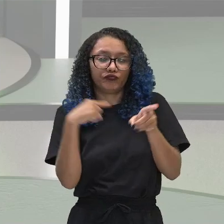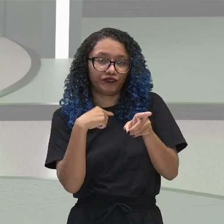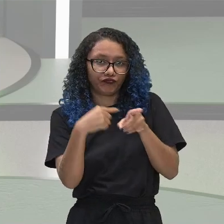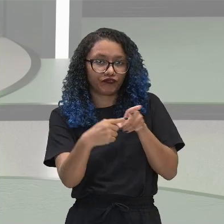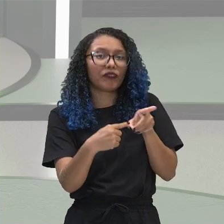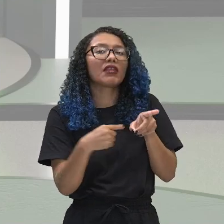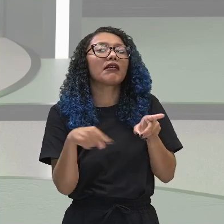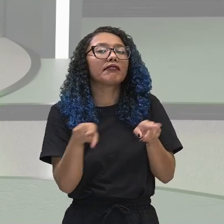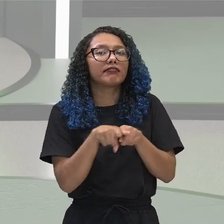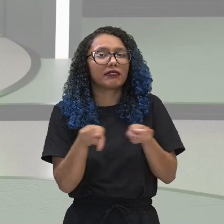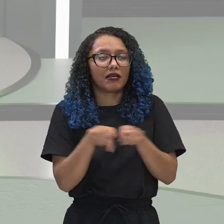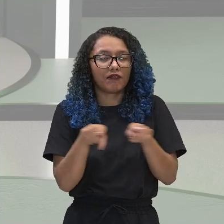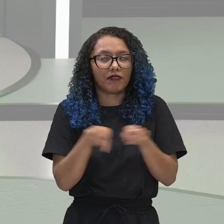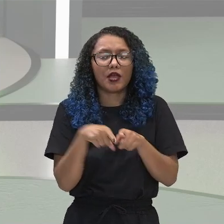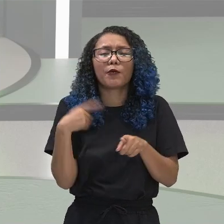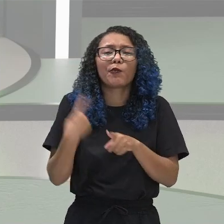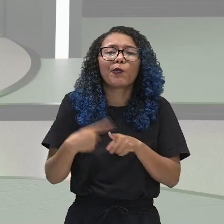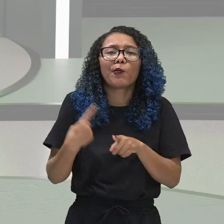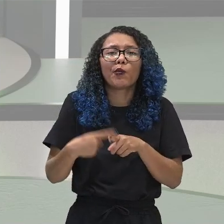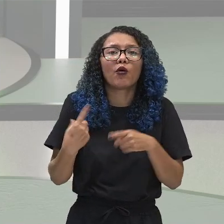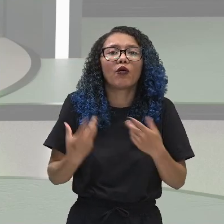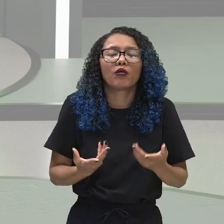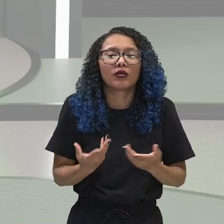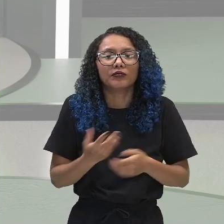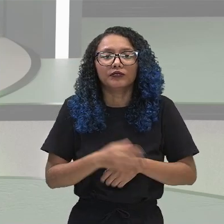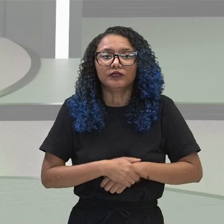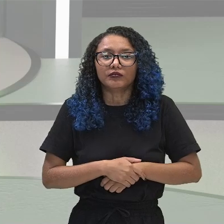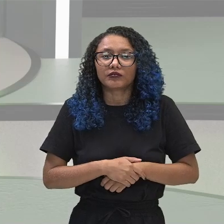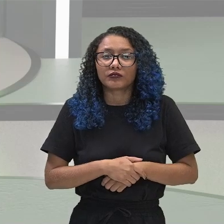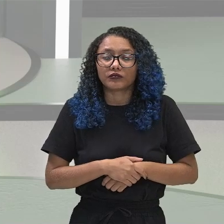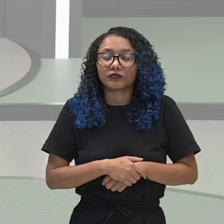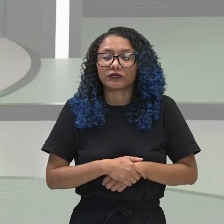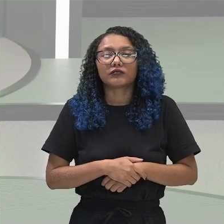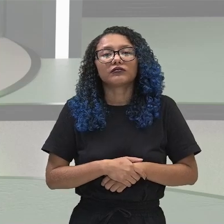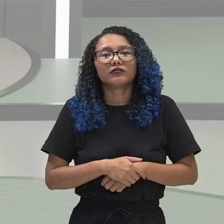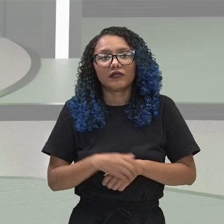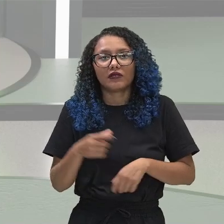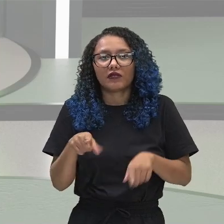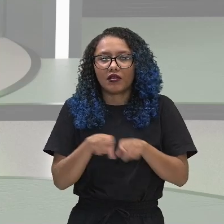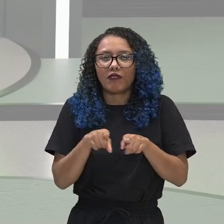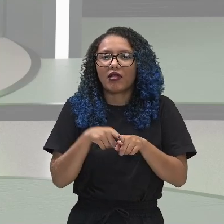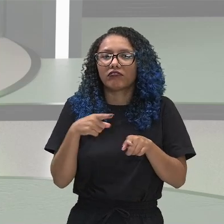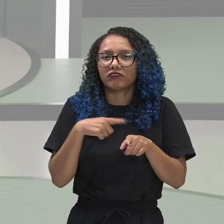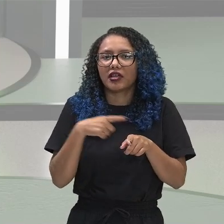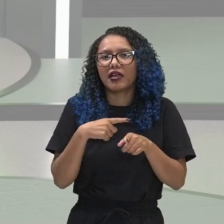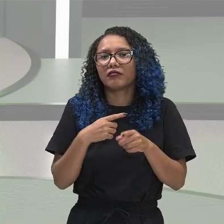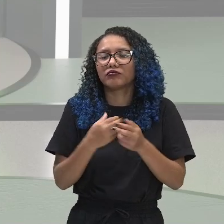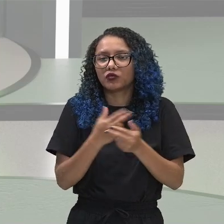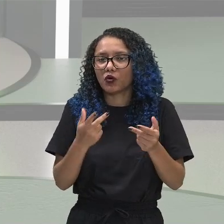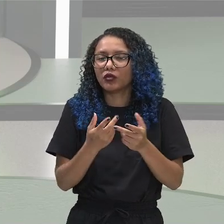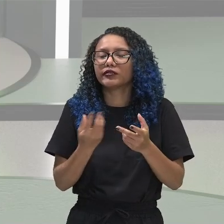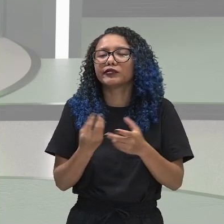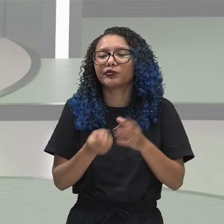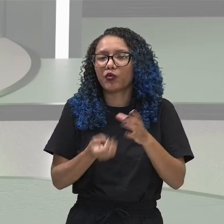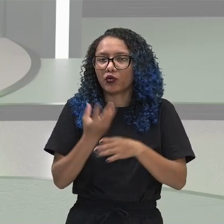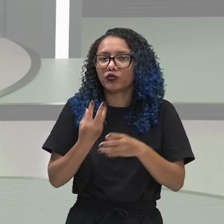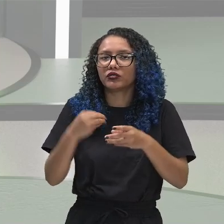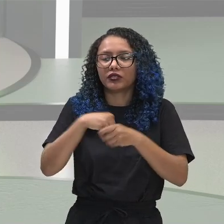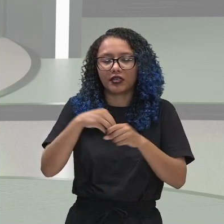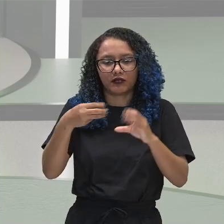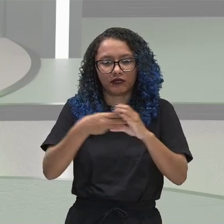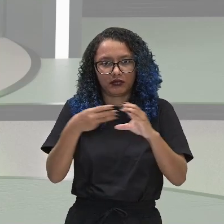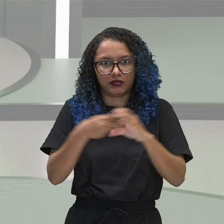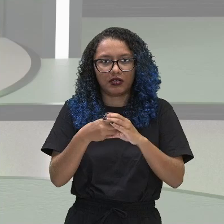dos resíduos, né, que são produzidos ali dentro da célula, tá? As células que compõem aí os tecidos do corpo,